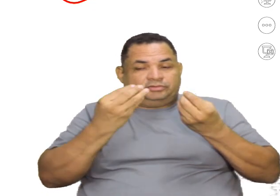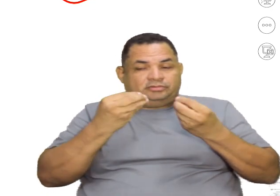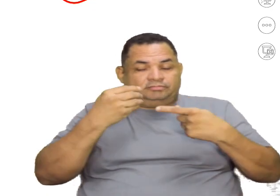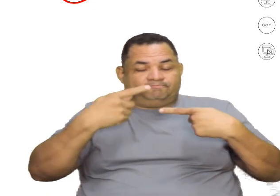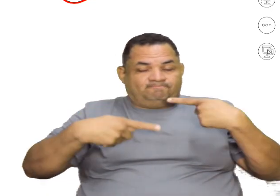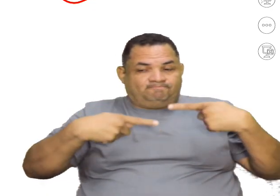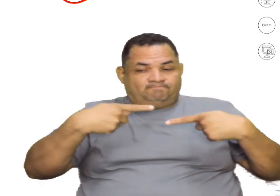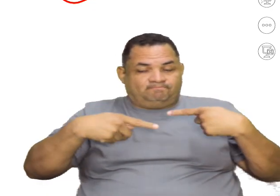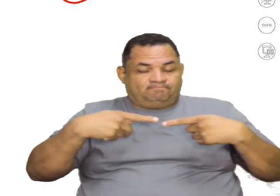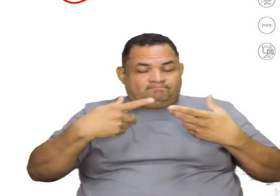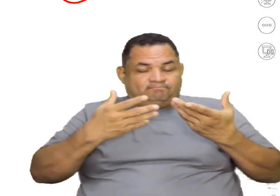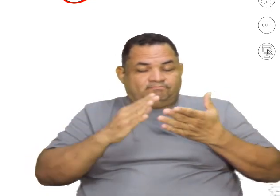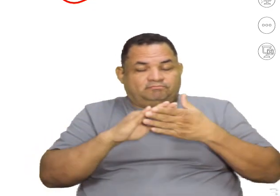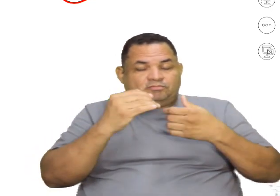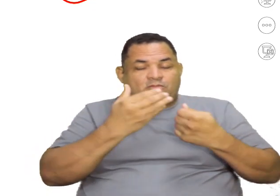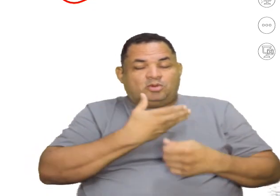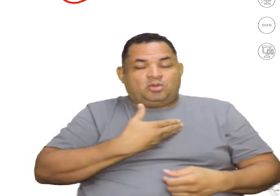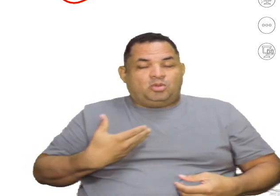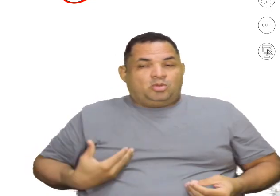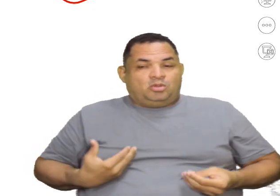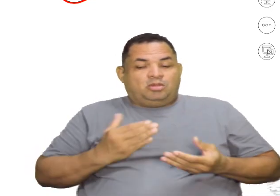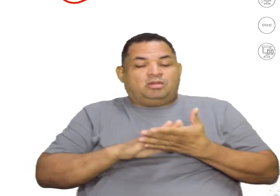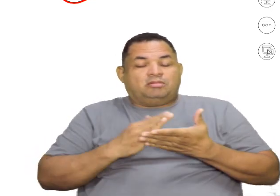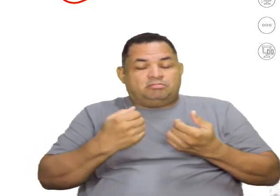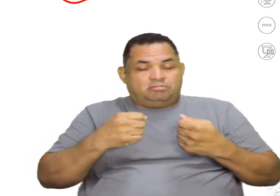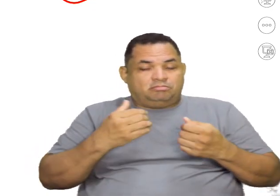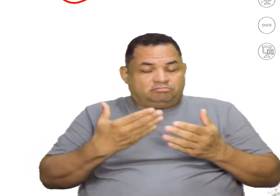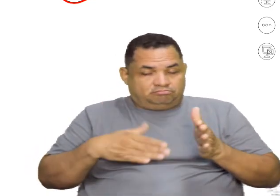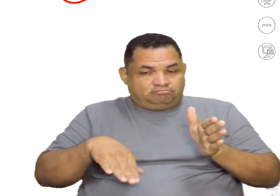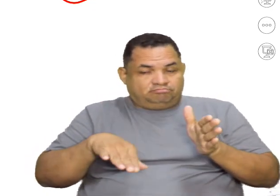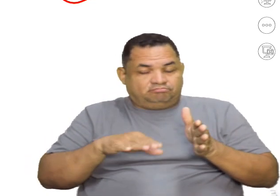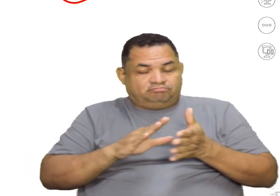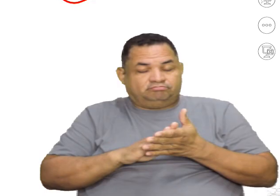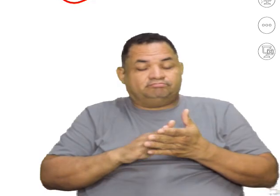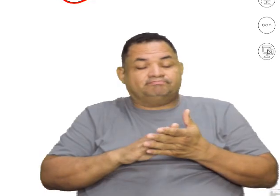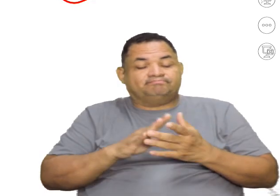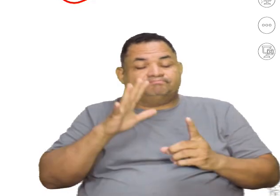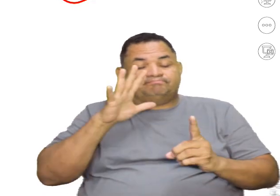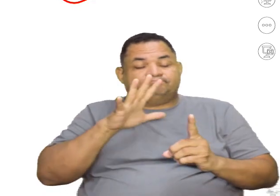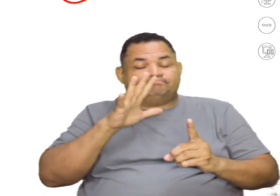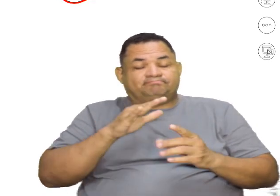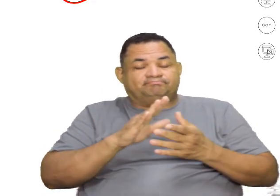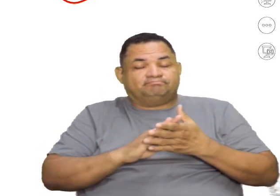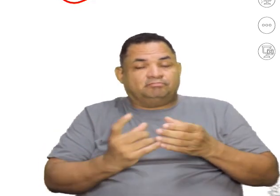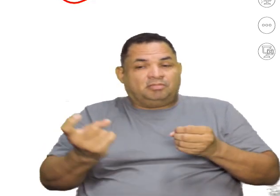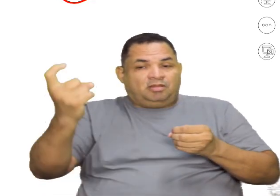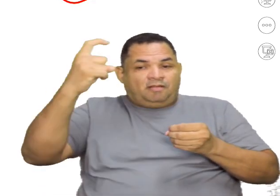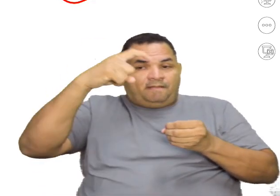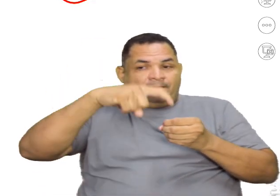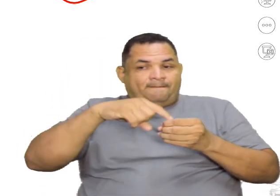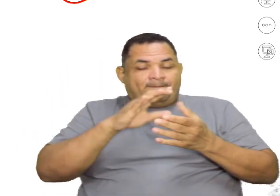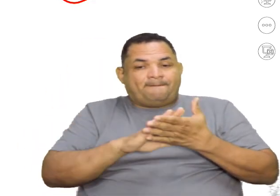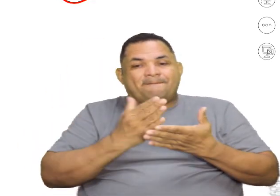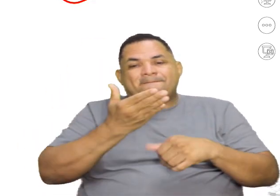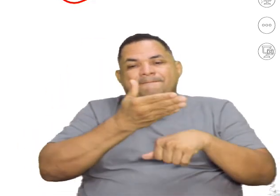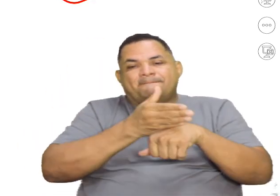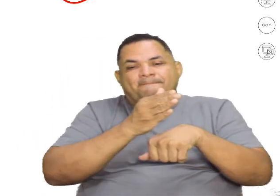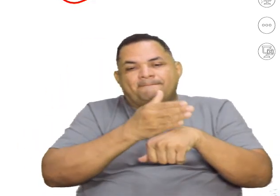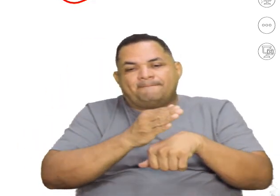públicas necessárias cheguem até eles, né? Então, o resgate de suas